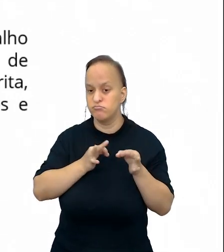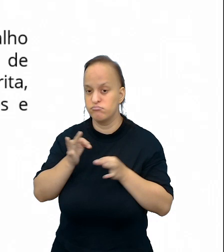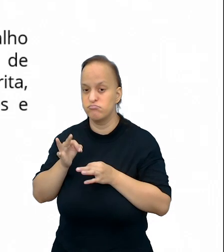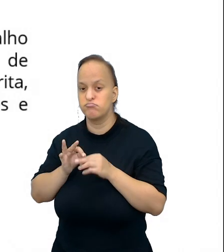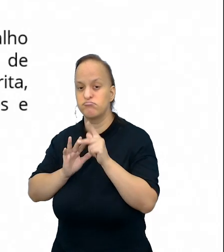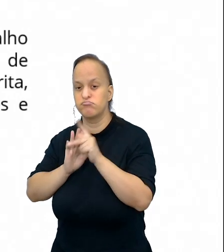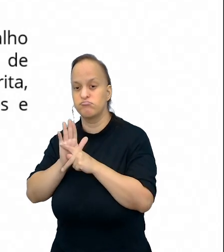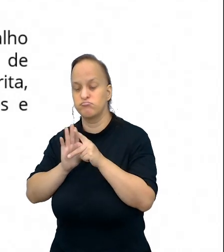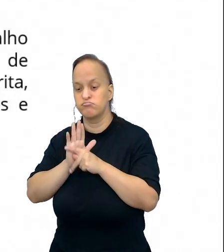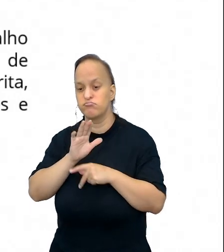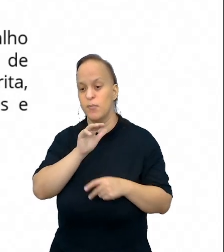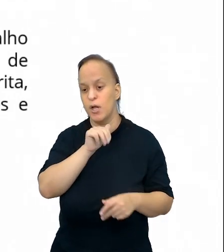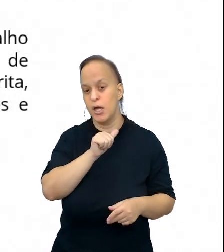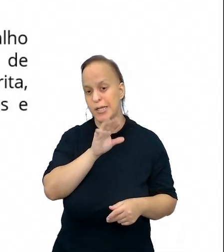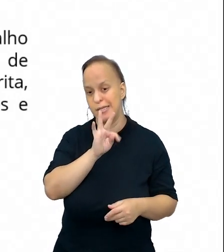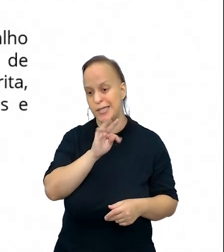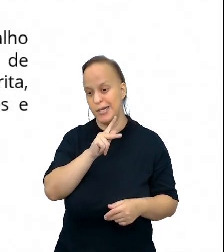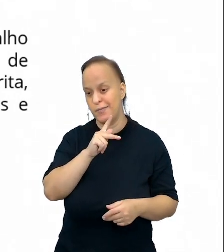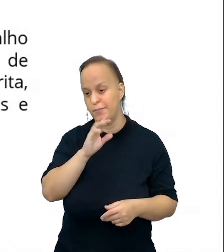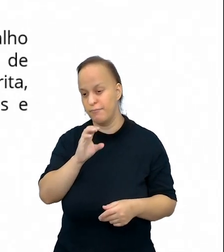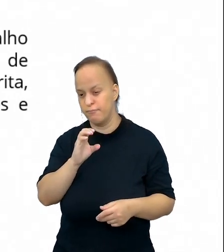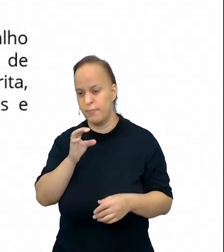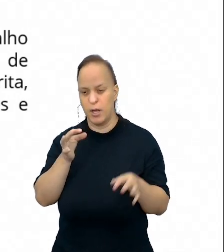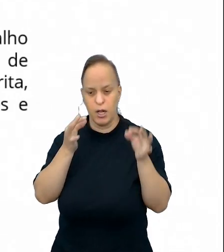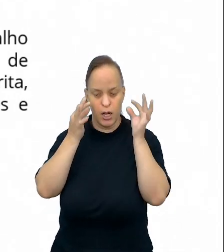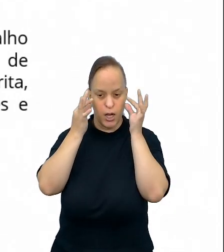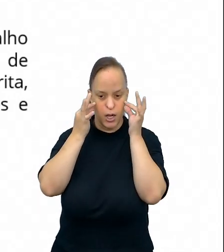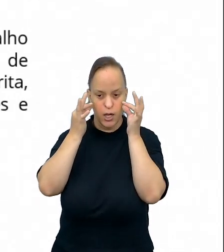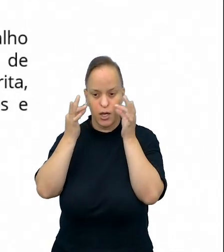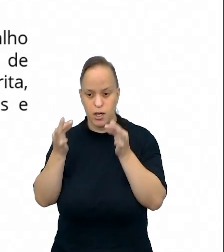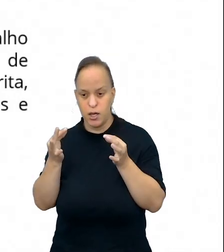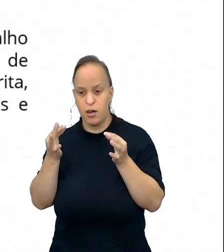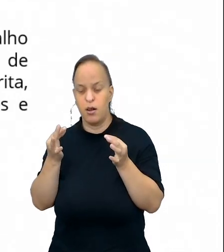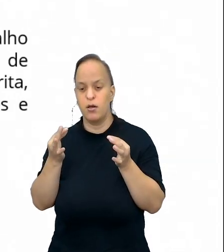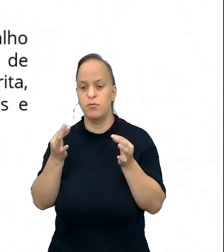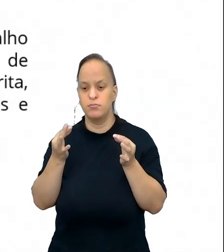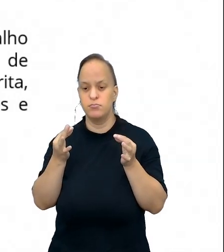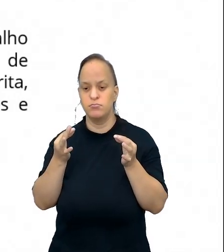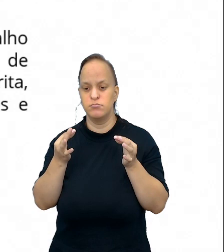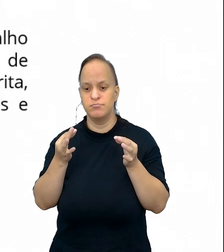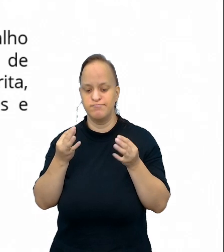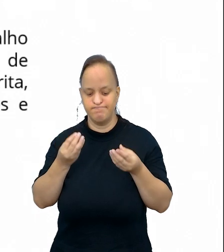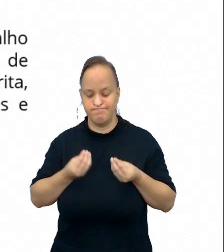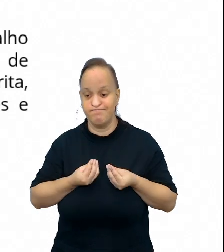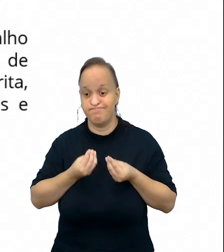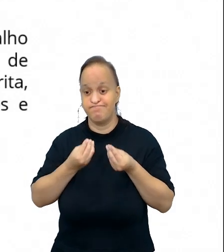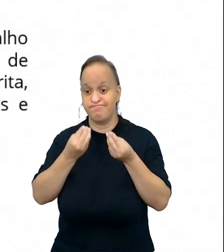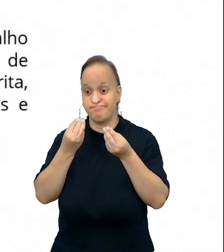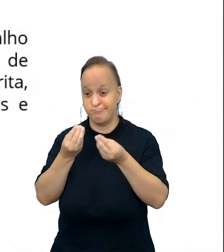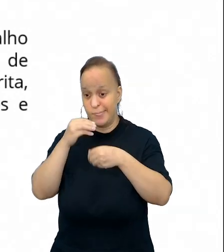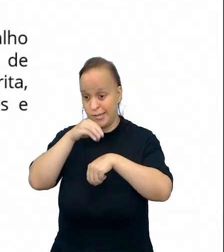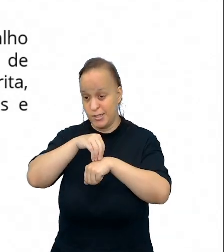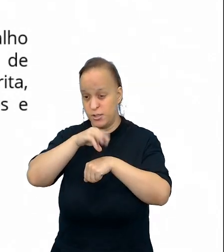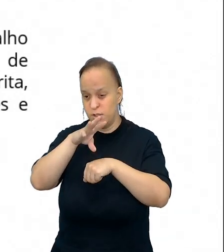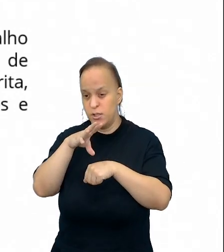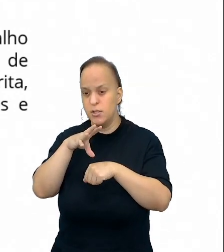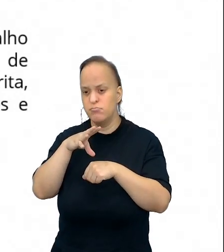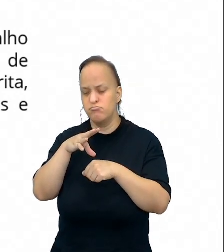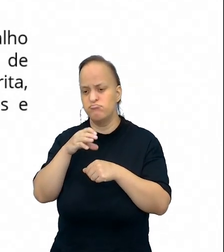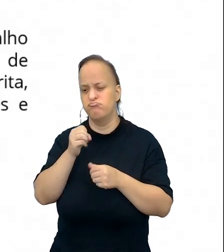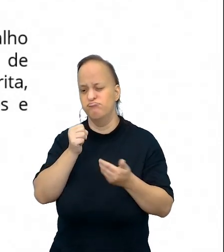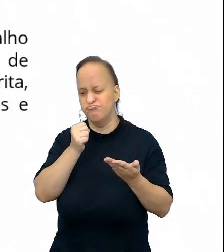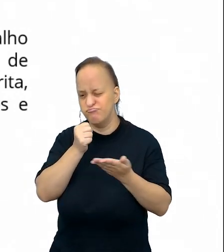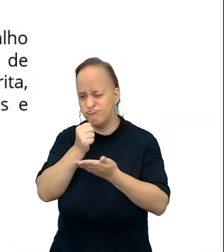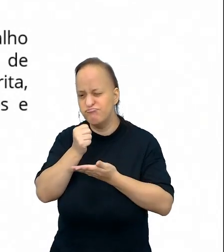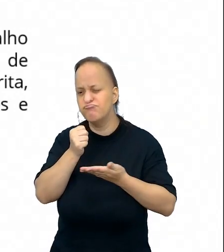TPC, observando, né, que todo esse trabalho que nós aqui trazemos para vocês possam dar subsídios para que vocês possam